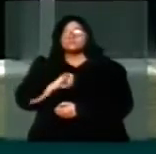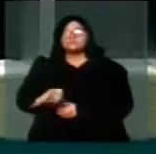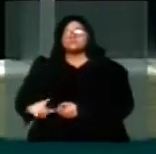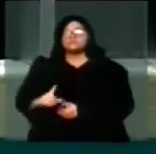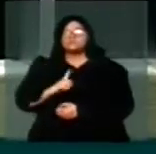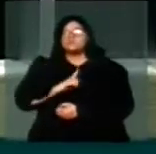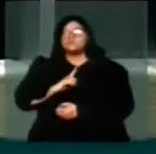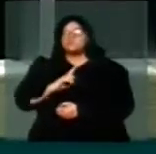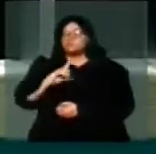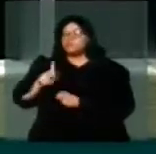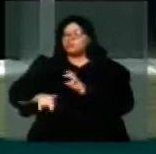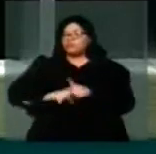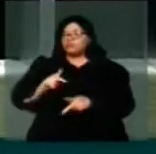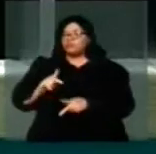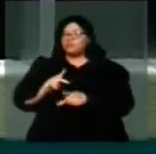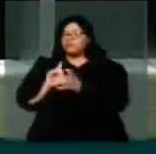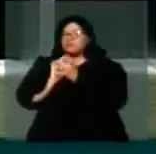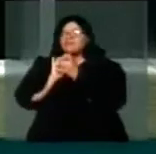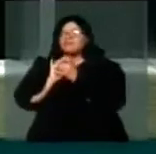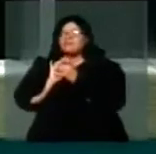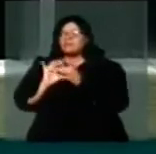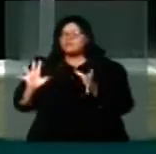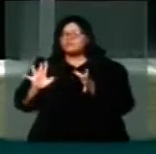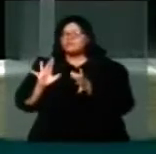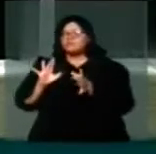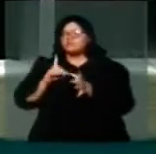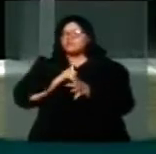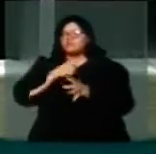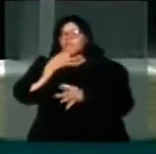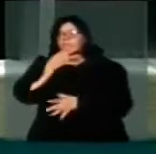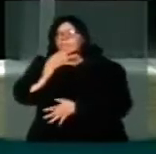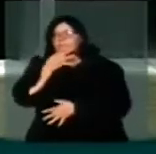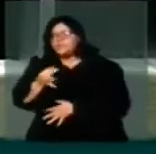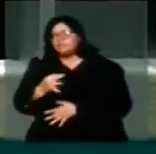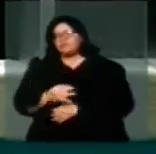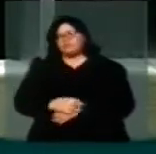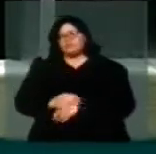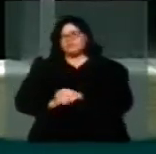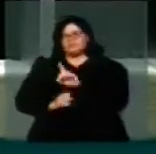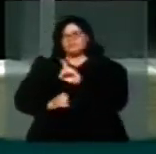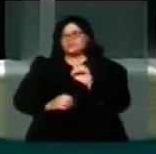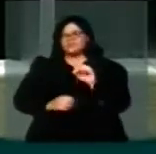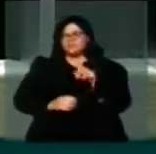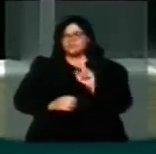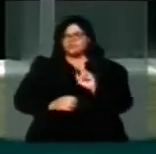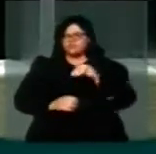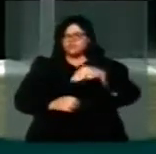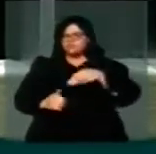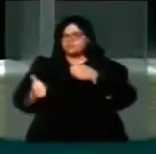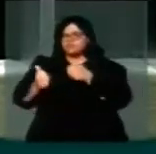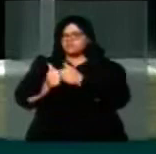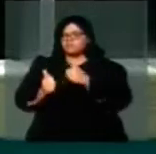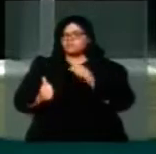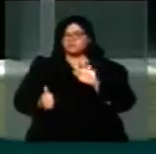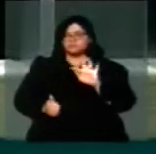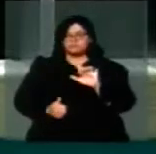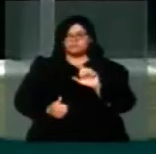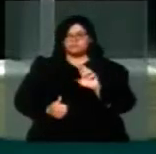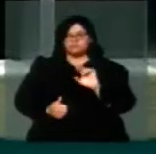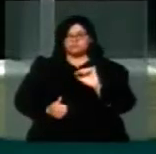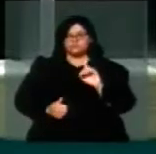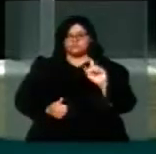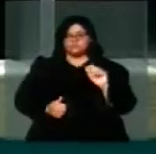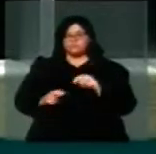altivez de um povo a 100 quilômetros da Flórida. E por isso a invasão da Baía dos